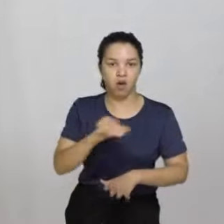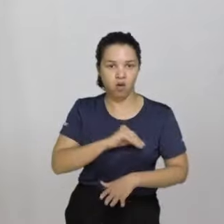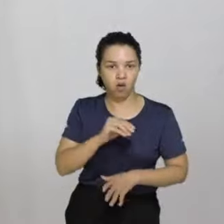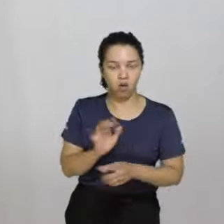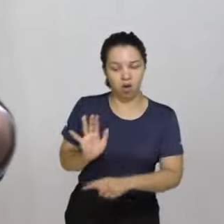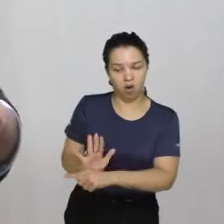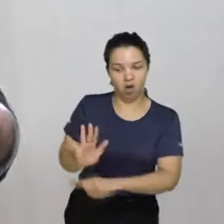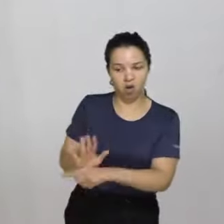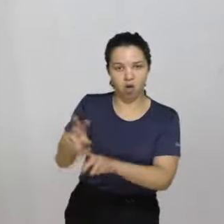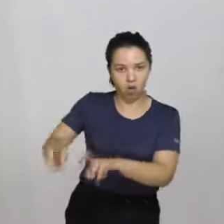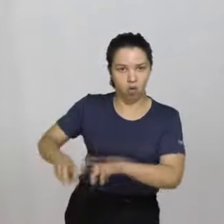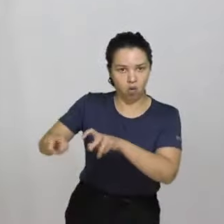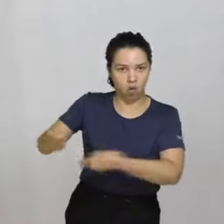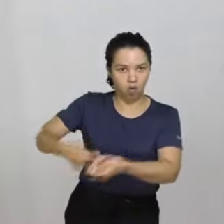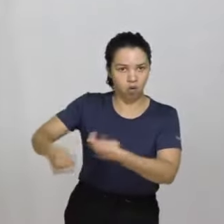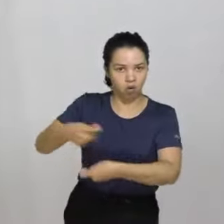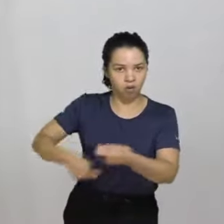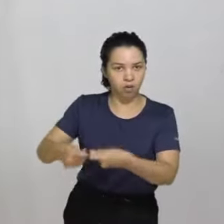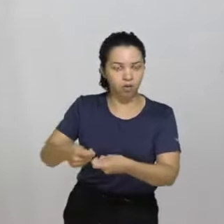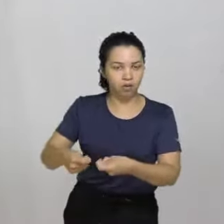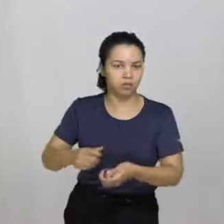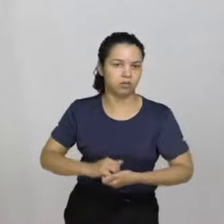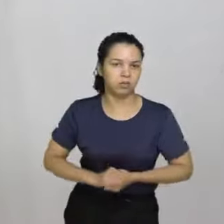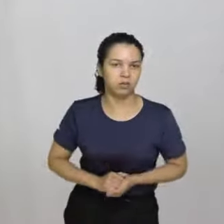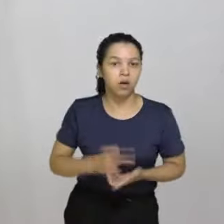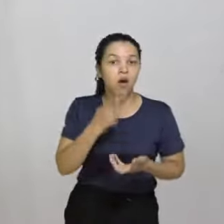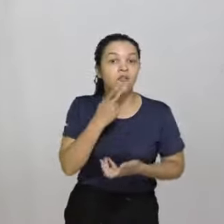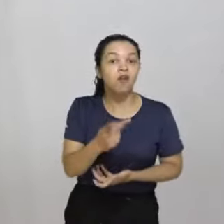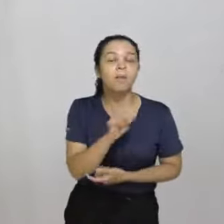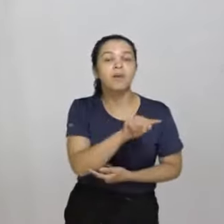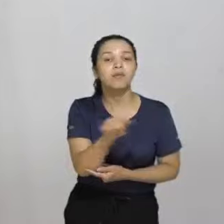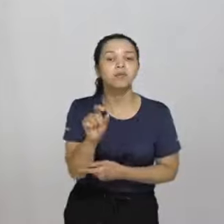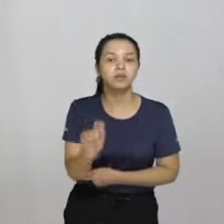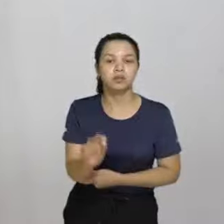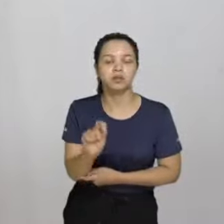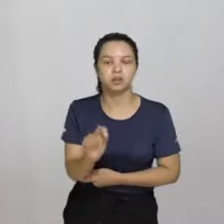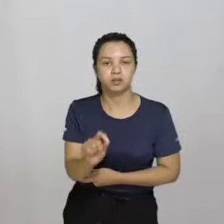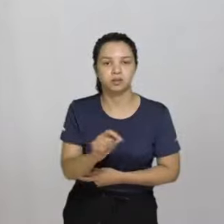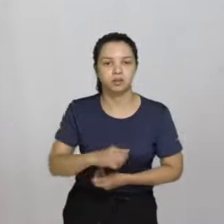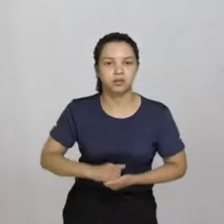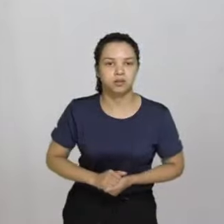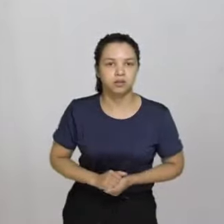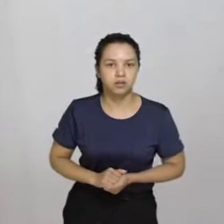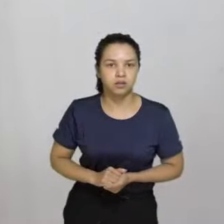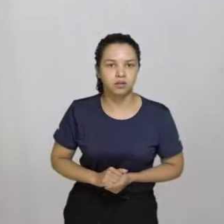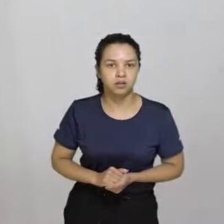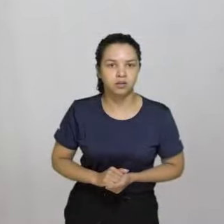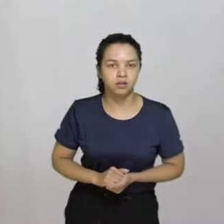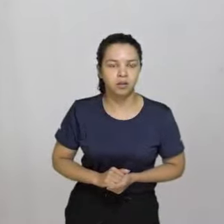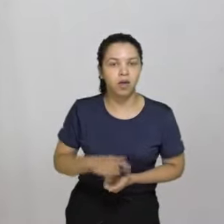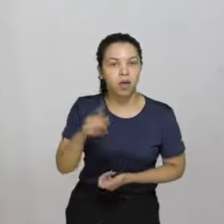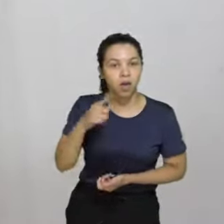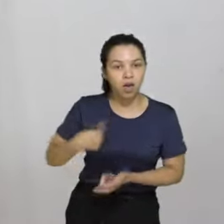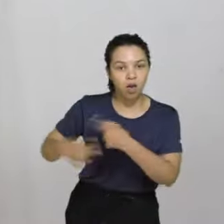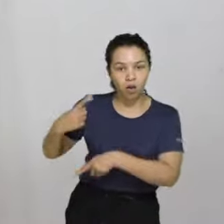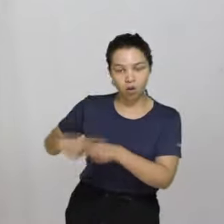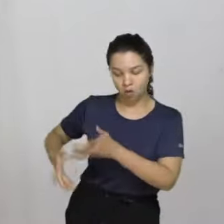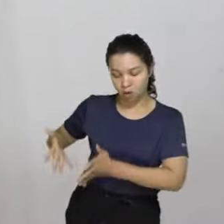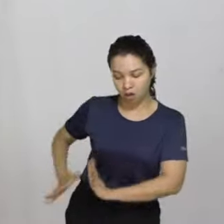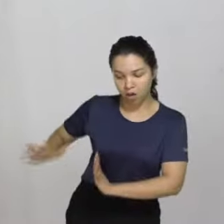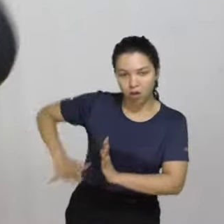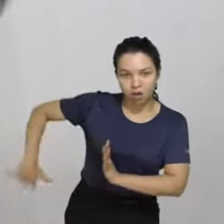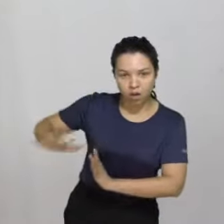agronegócio. E aí eu quero dizer para vocês, quem renega sua origem não merece se